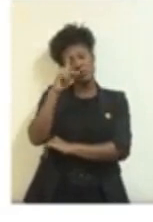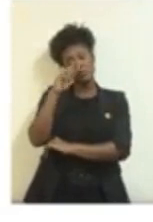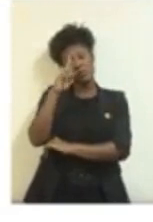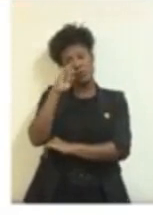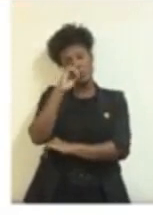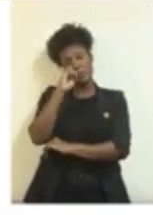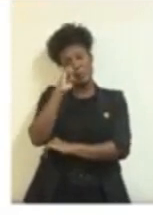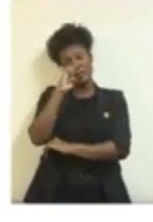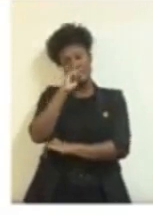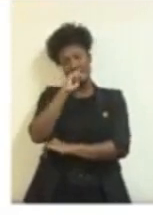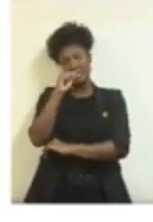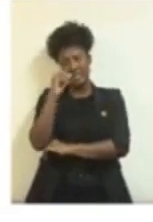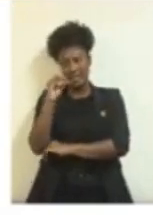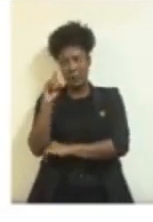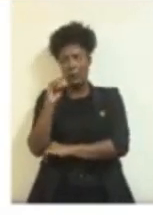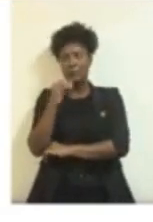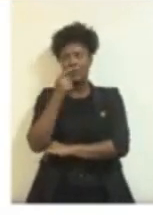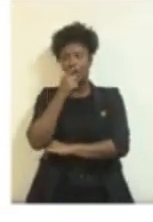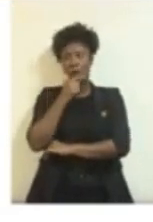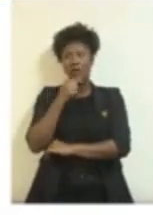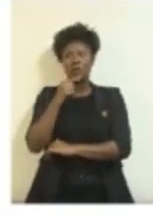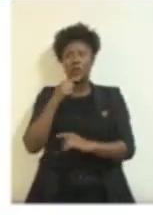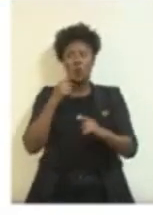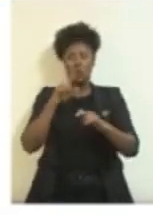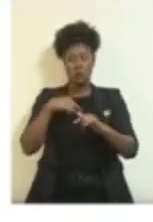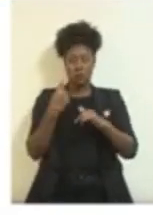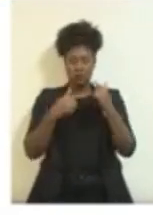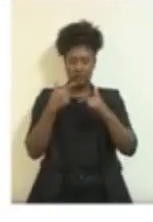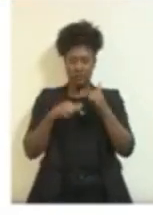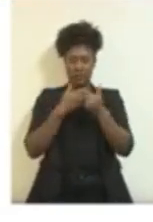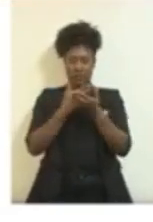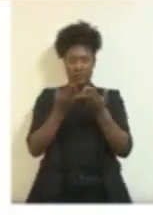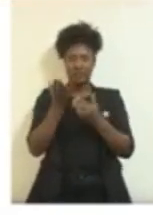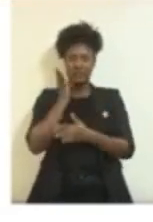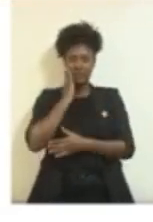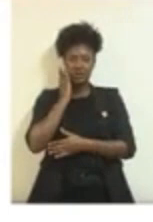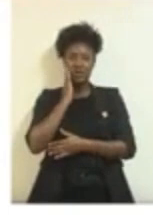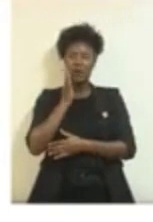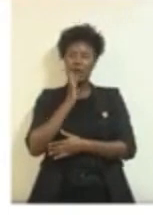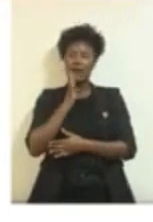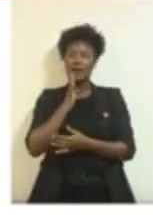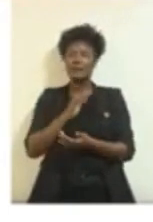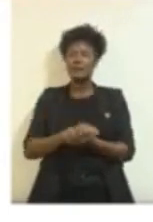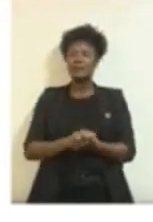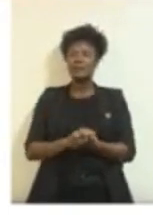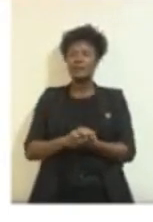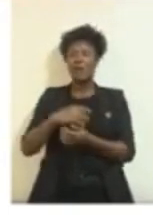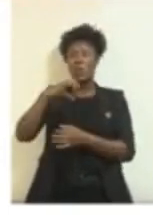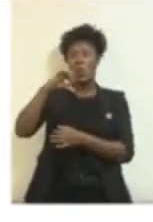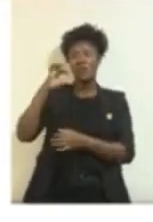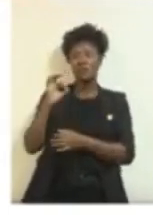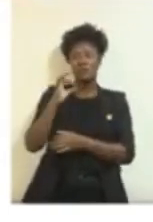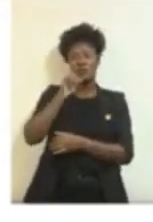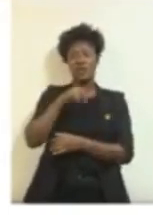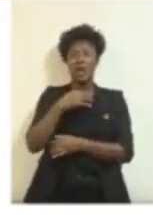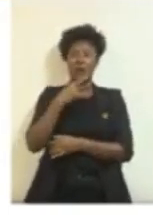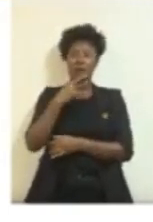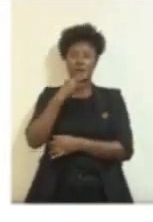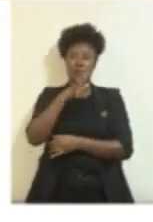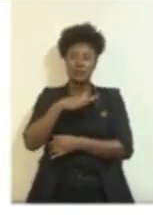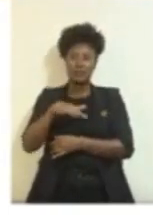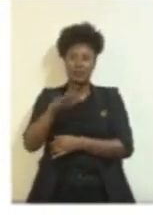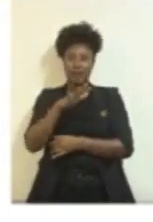OMA já deve conhecer o trabalho, né? Então, a gente colocou aí que 9% da biodiversidade atualmente conhecida do país ocorre aqui no Pampa. Claro,